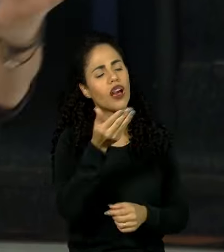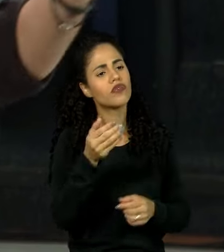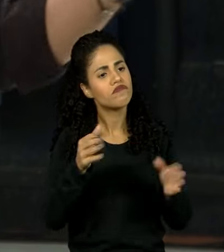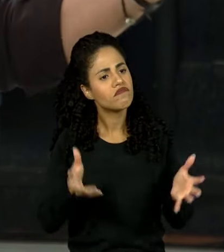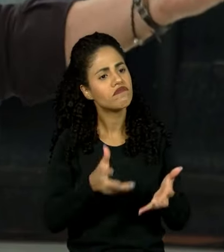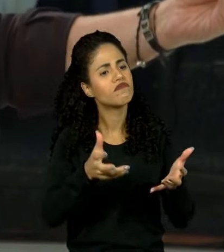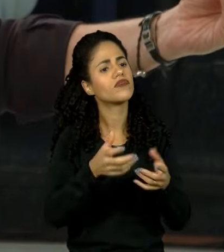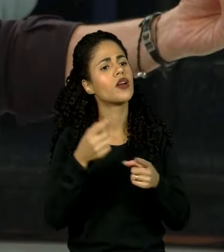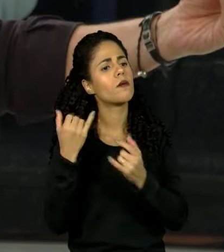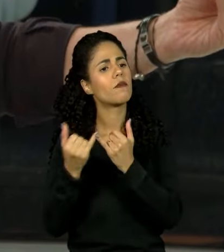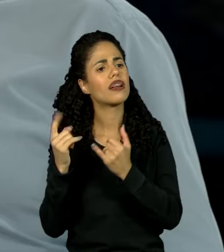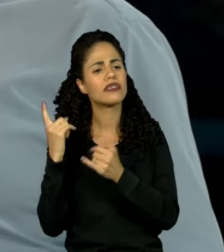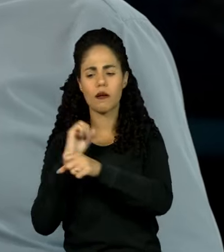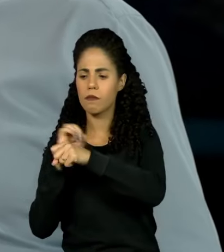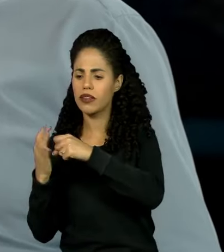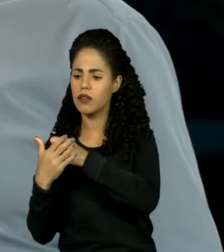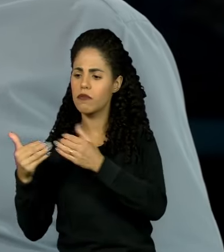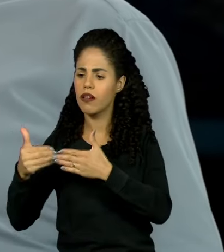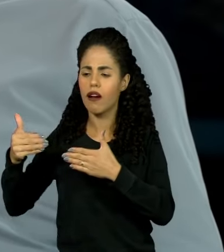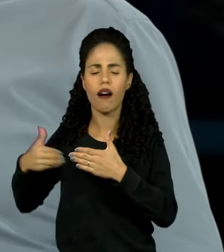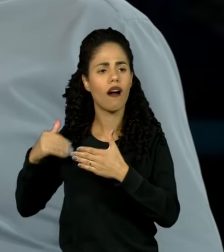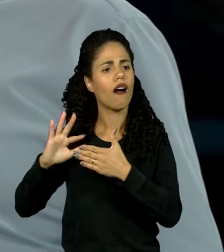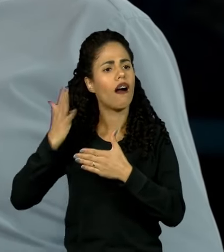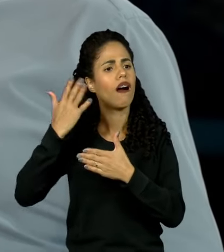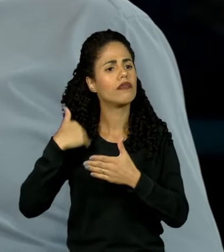parece que a pandemia foi há tanto tempo